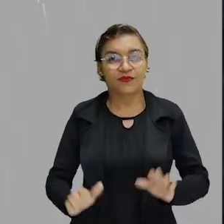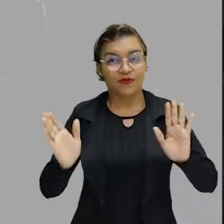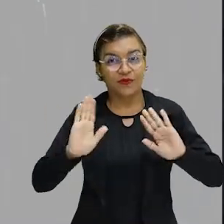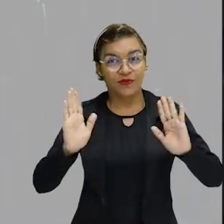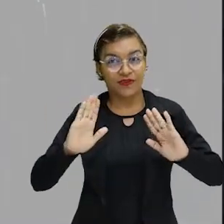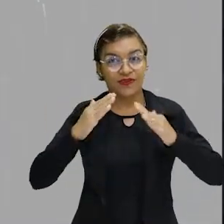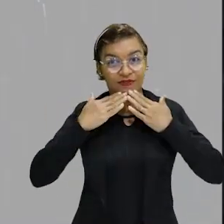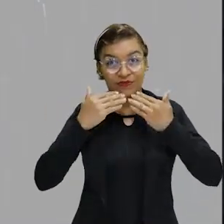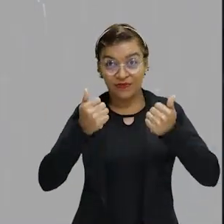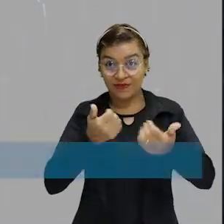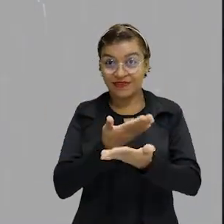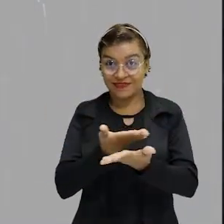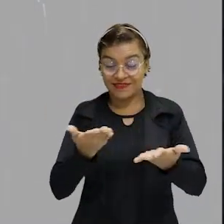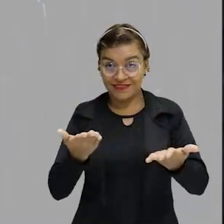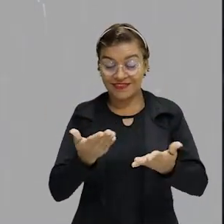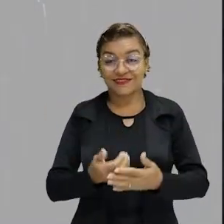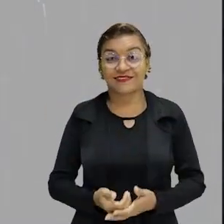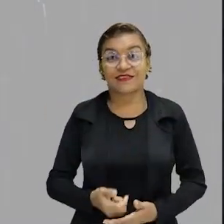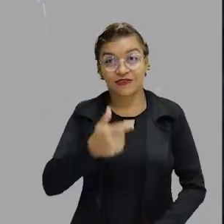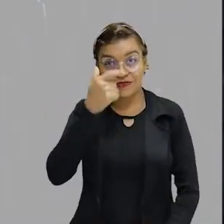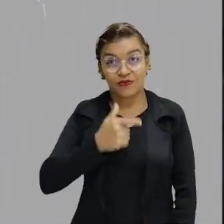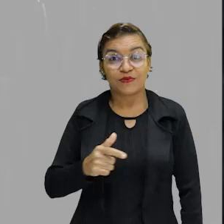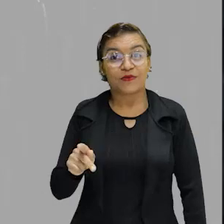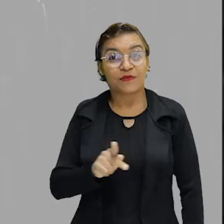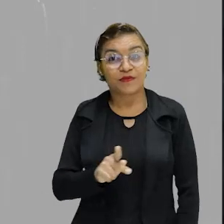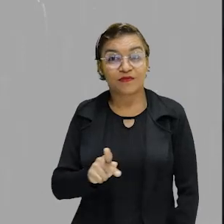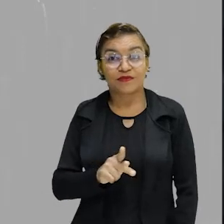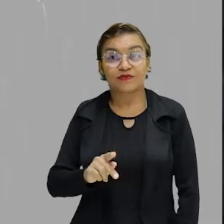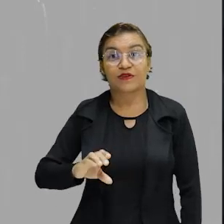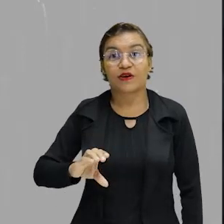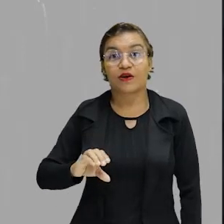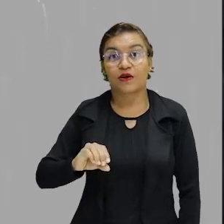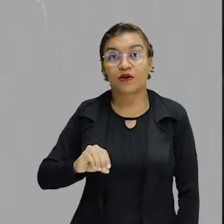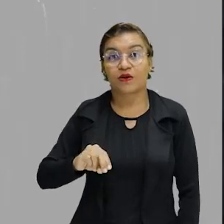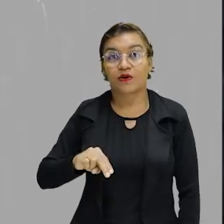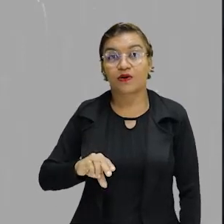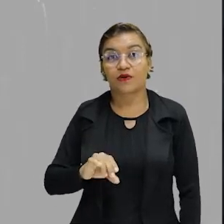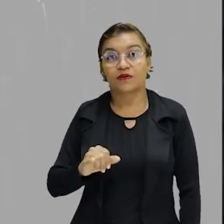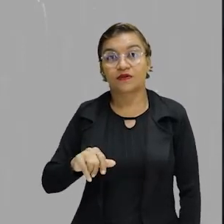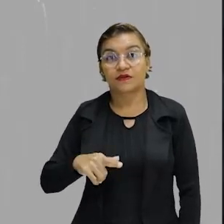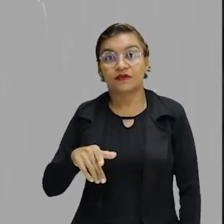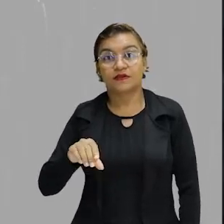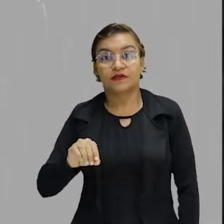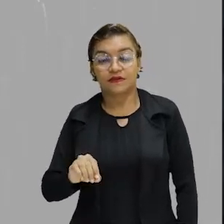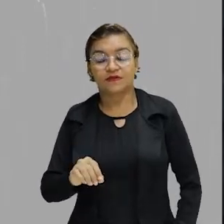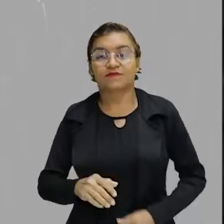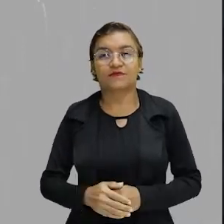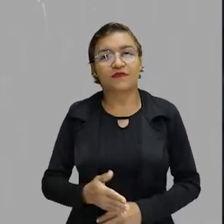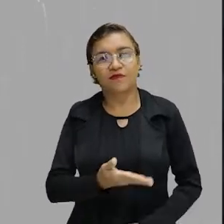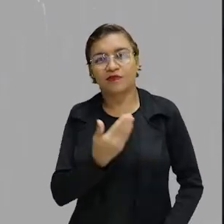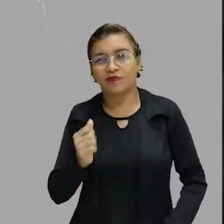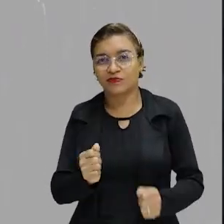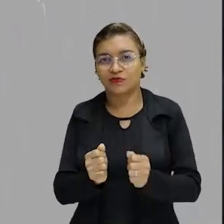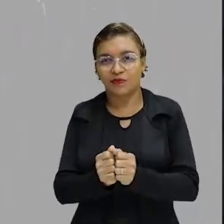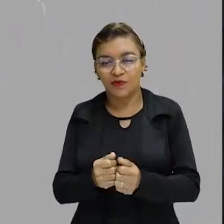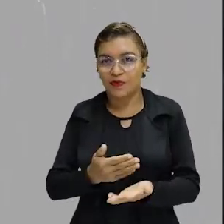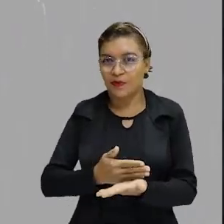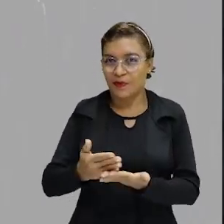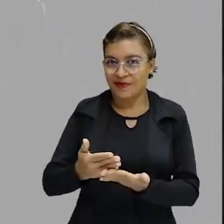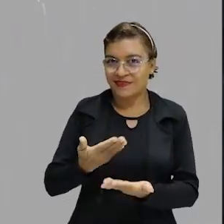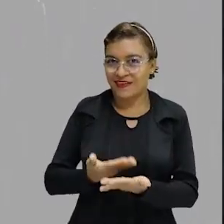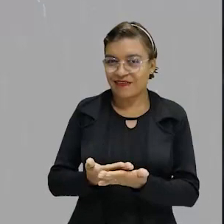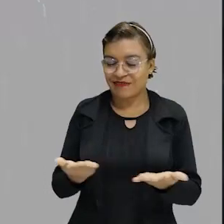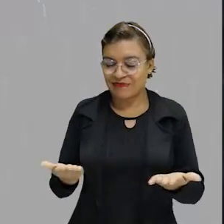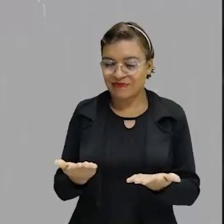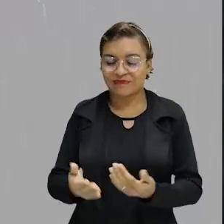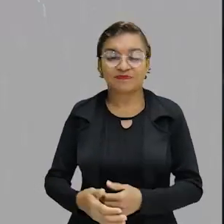pessoal, tudo bem com vocês? Sou professora Conceição Alencar e começa agora mais uma aula de língua portuguesa. Vem comigo! Na